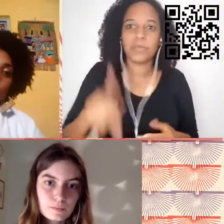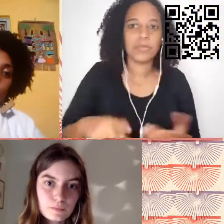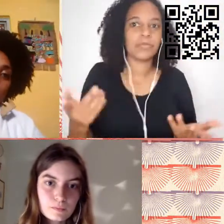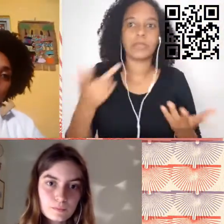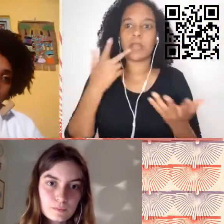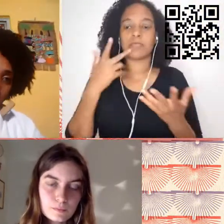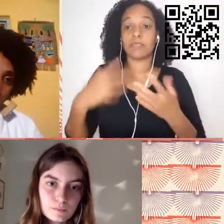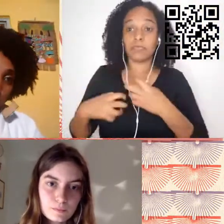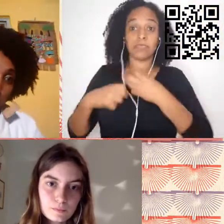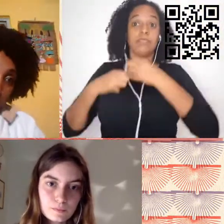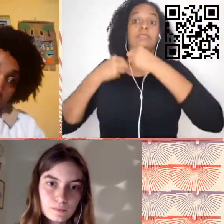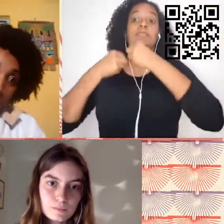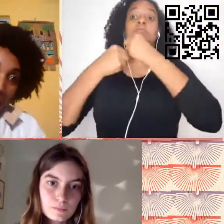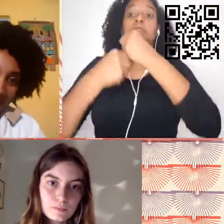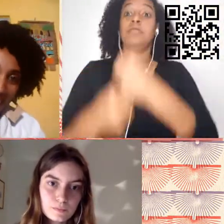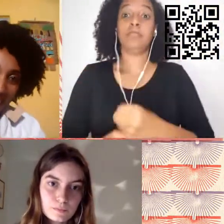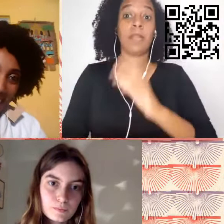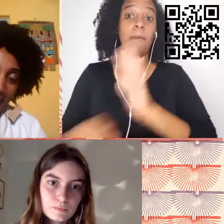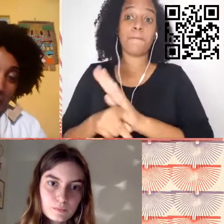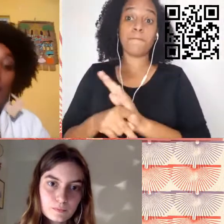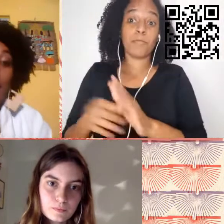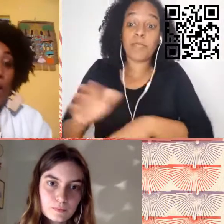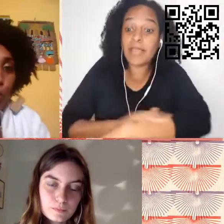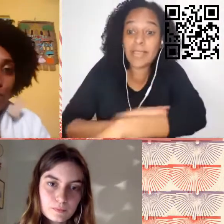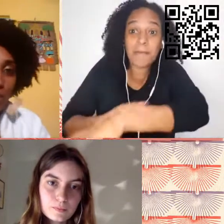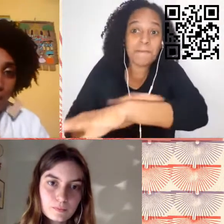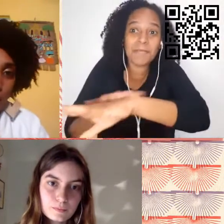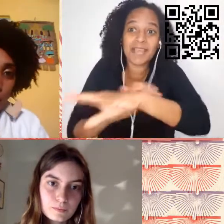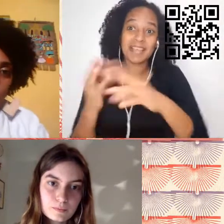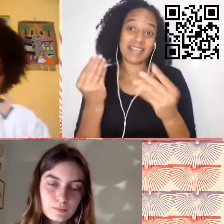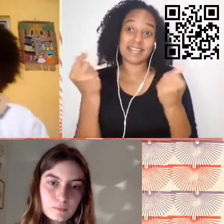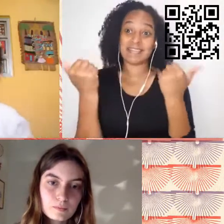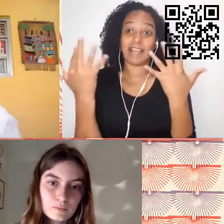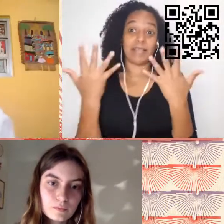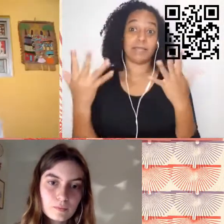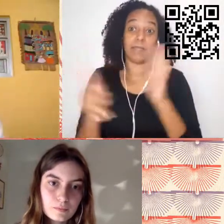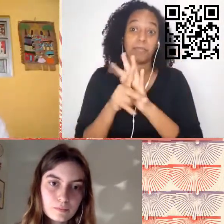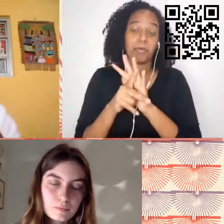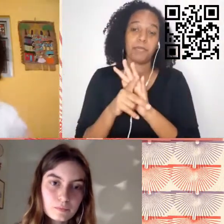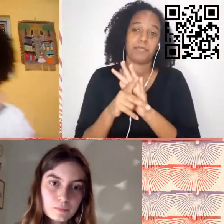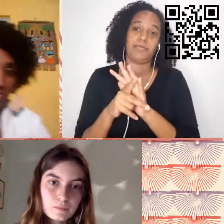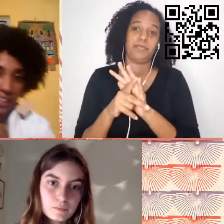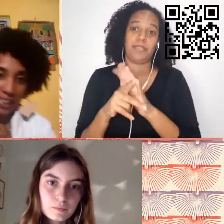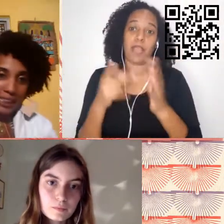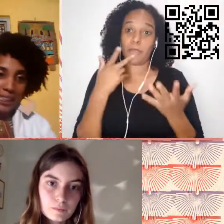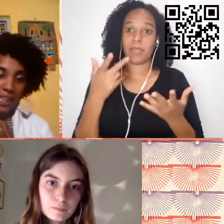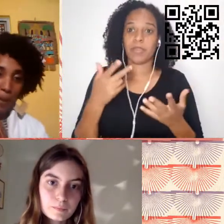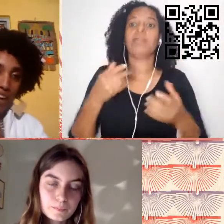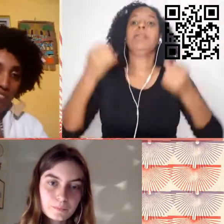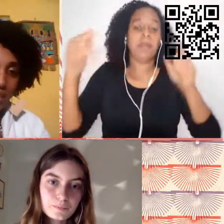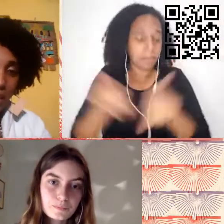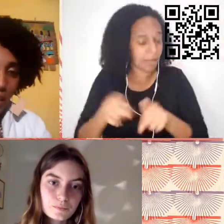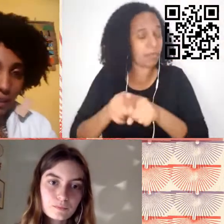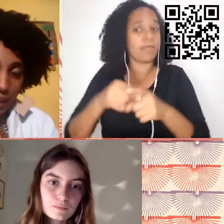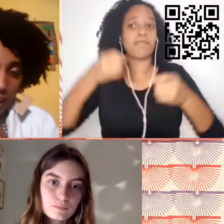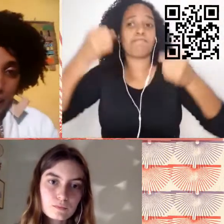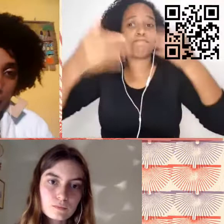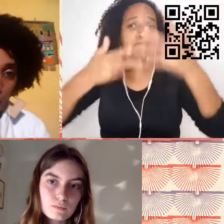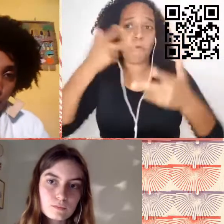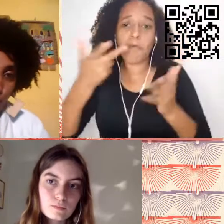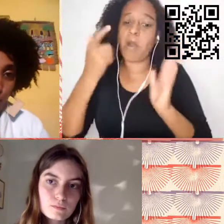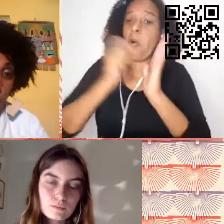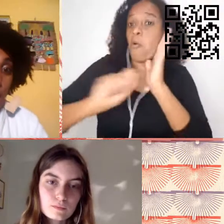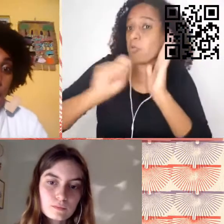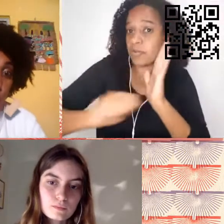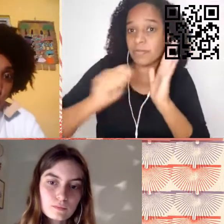traz isso como marca da nossa pele, né? E aí, com certeza, quando a gente vai fazer uso da palavra e a palavra escrita,